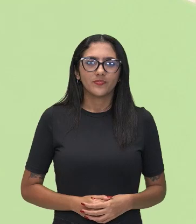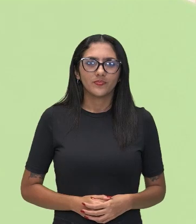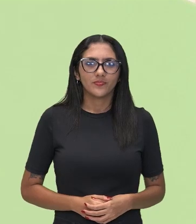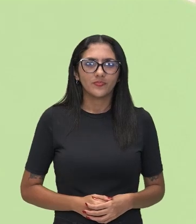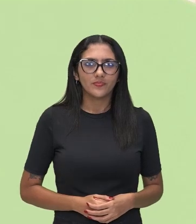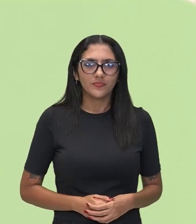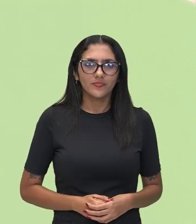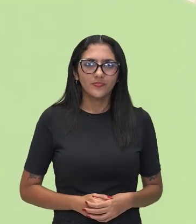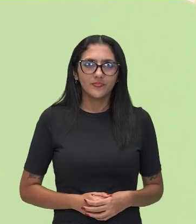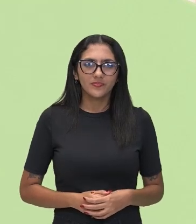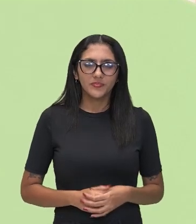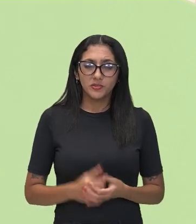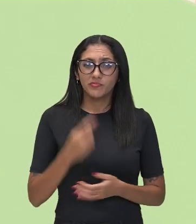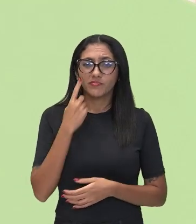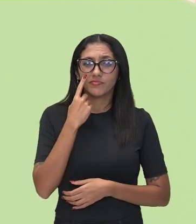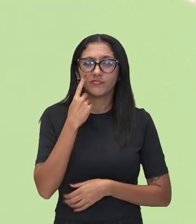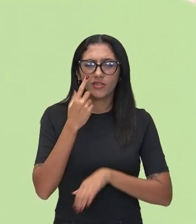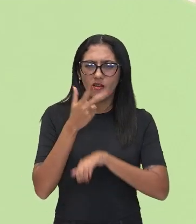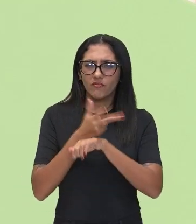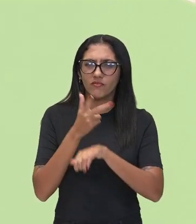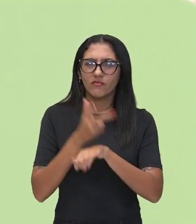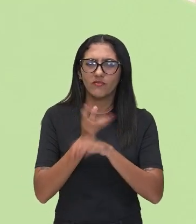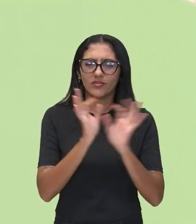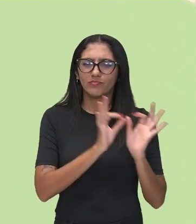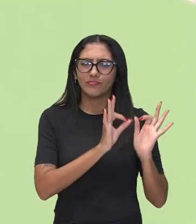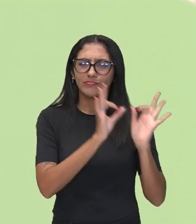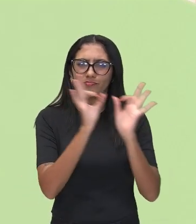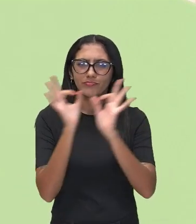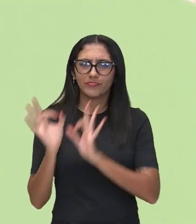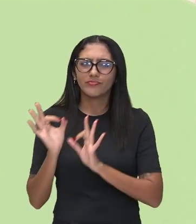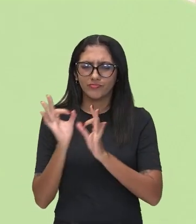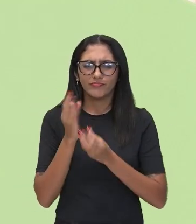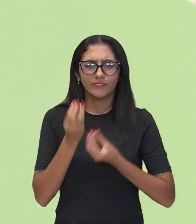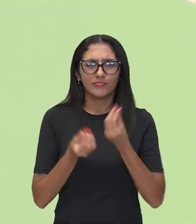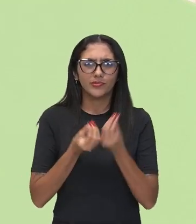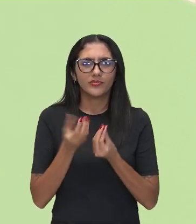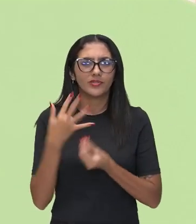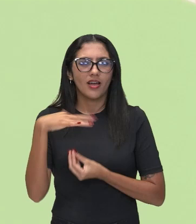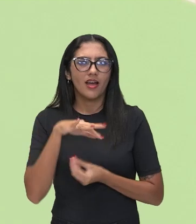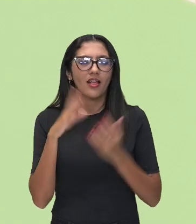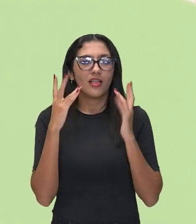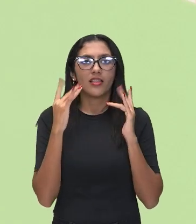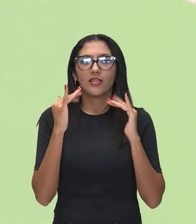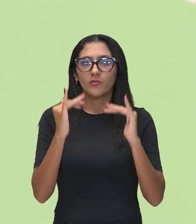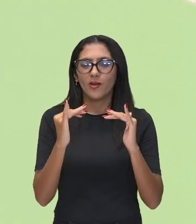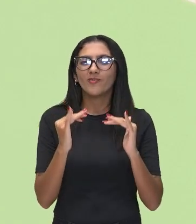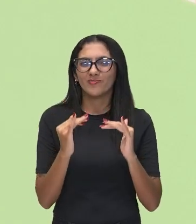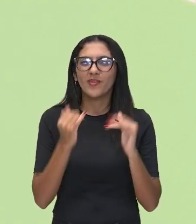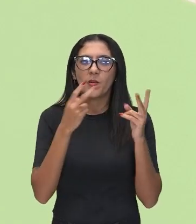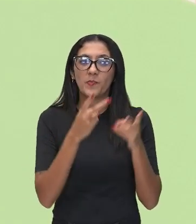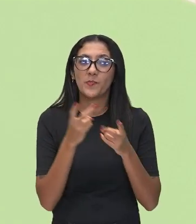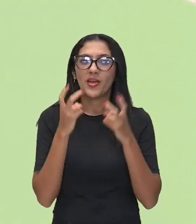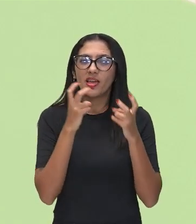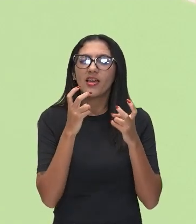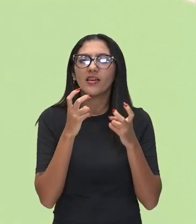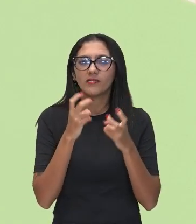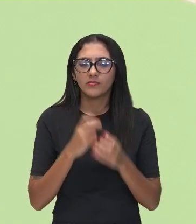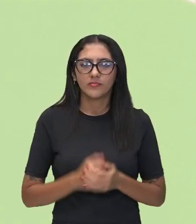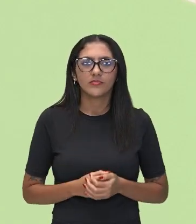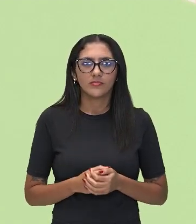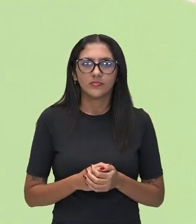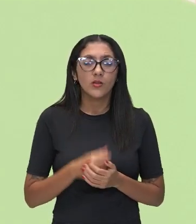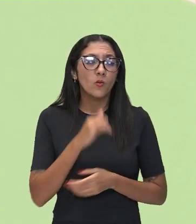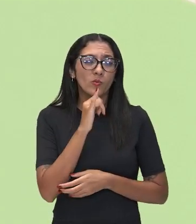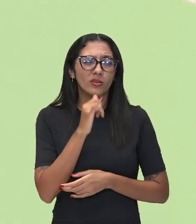Vocês viram aí no vídeo como que o meio ambiente, e aí nós temos o exemplo da Revolução